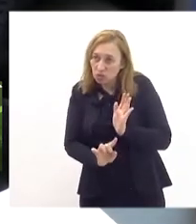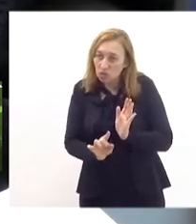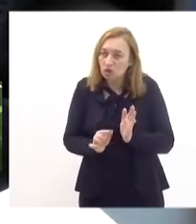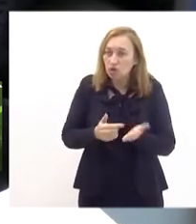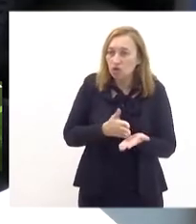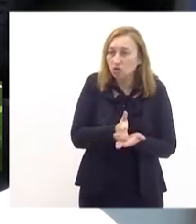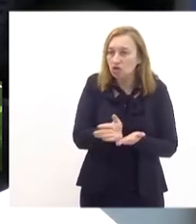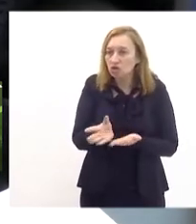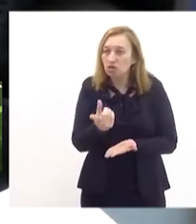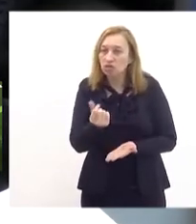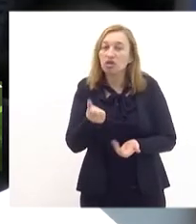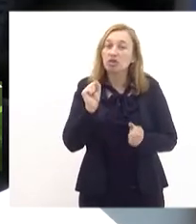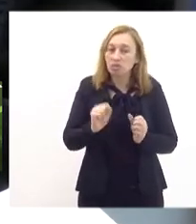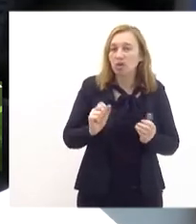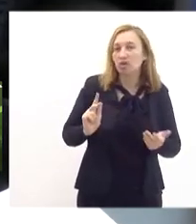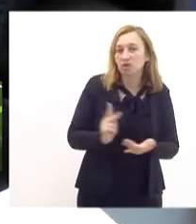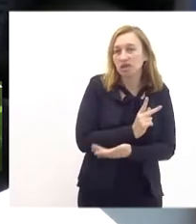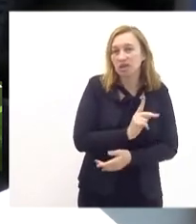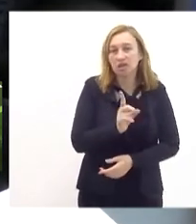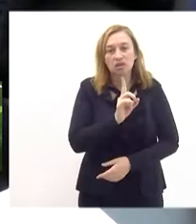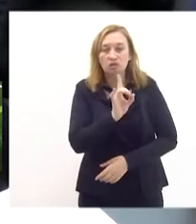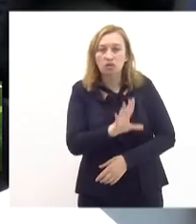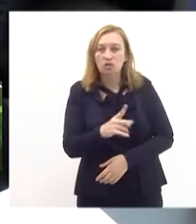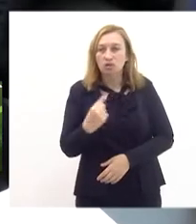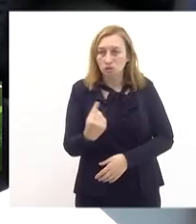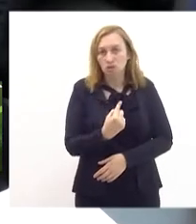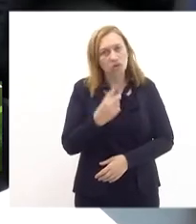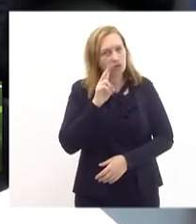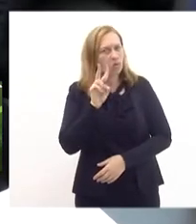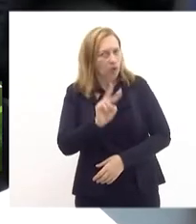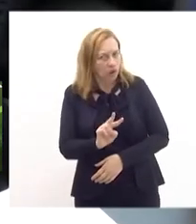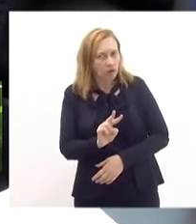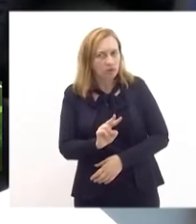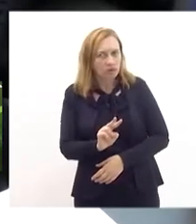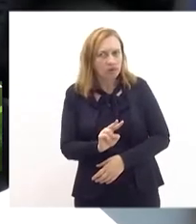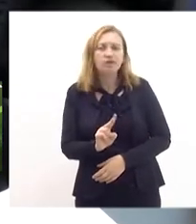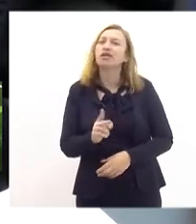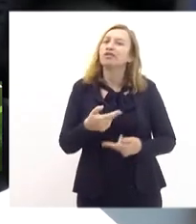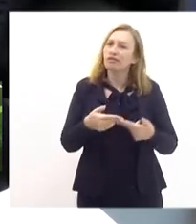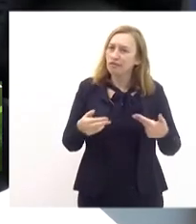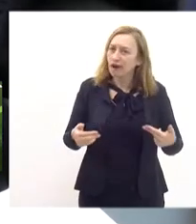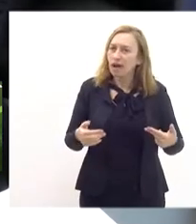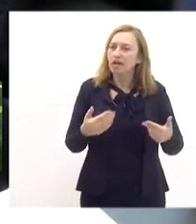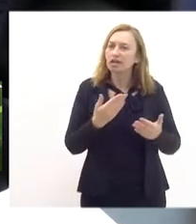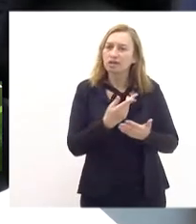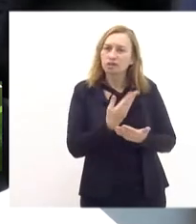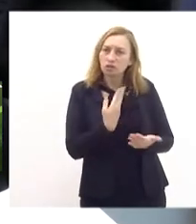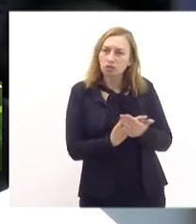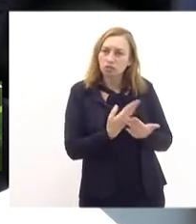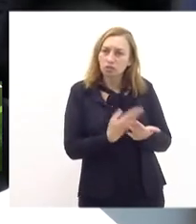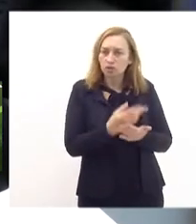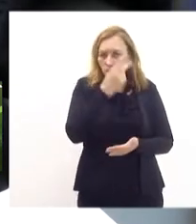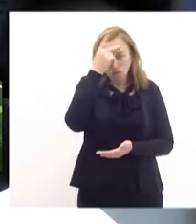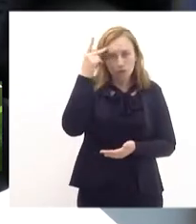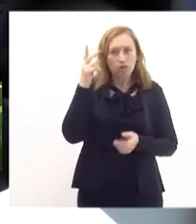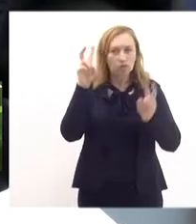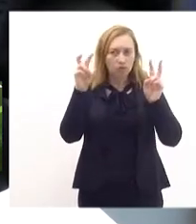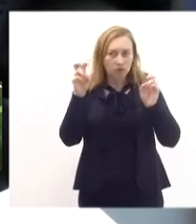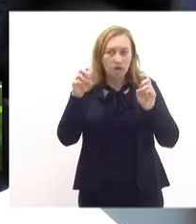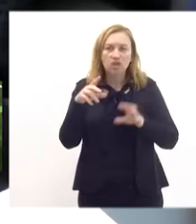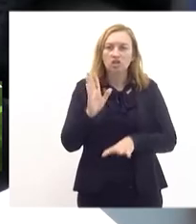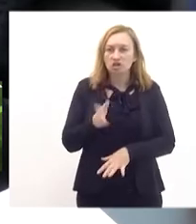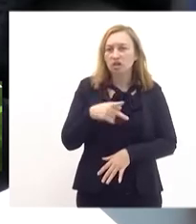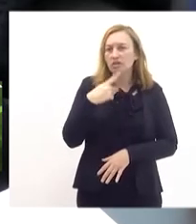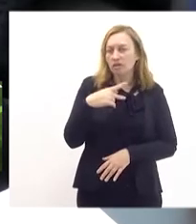que podem estar acontecendo. E não só somos nós que estamos olhando para isso. Vários estudiosos sobre o tema já falaram sobre